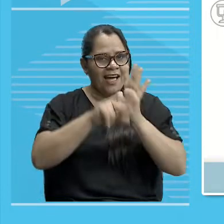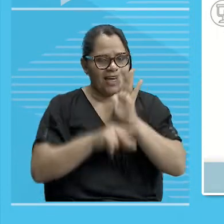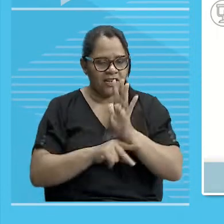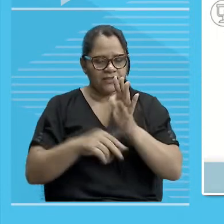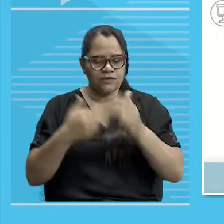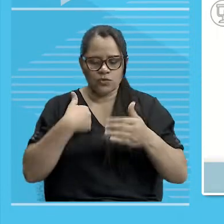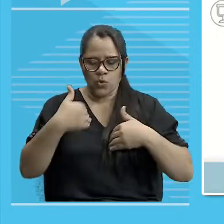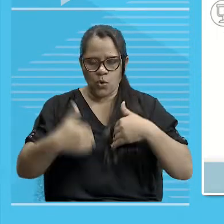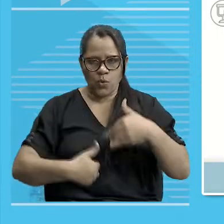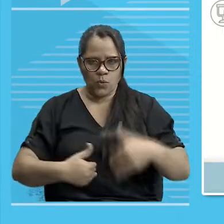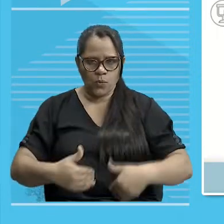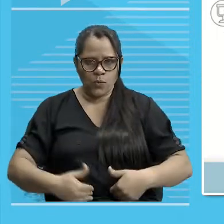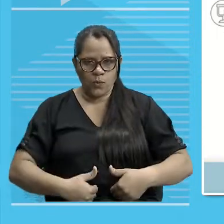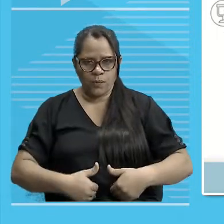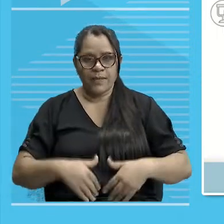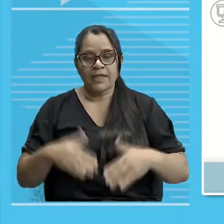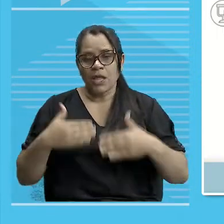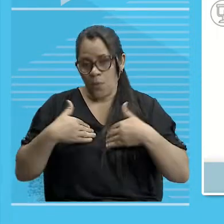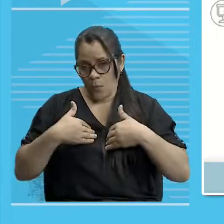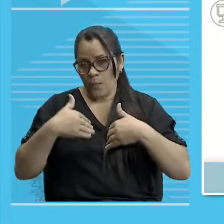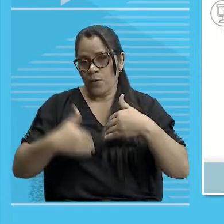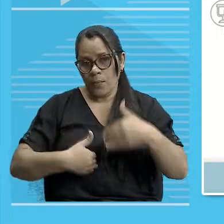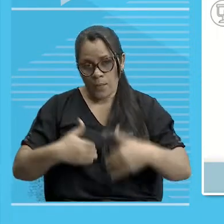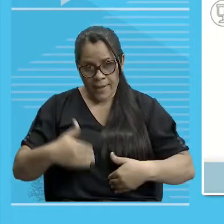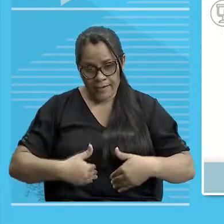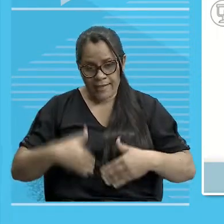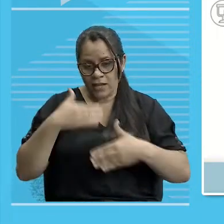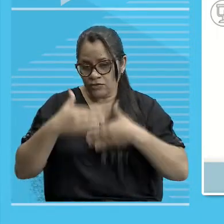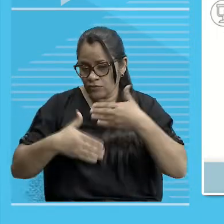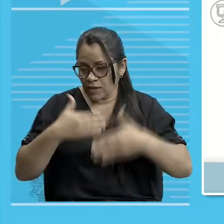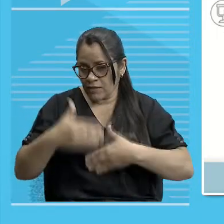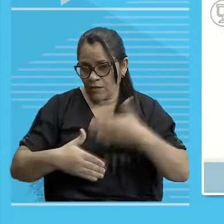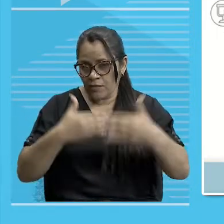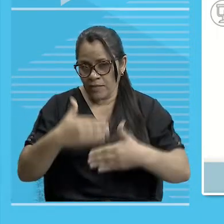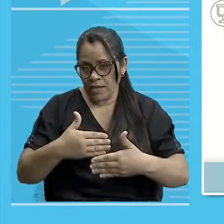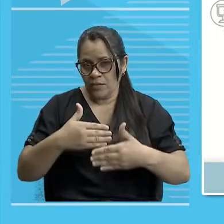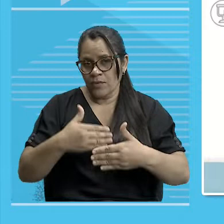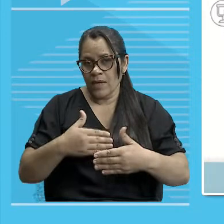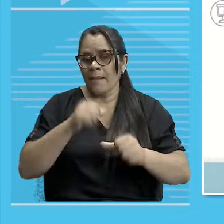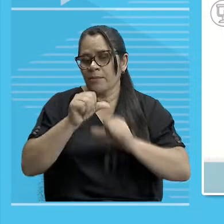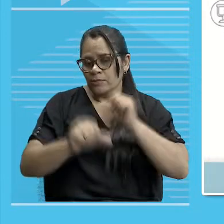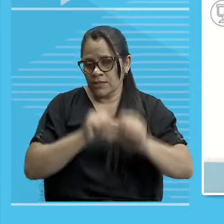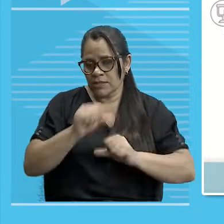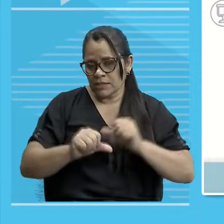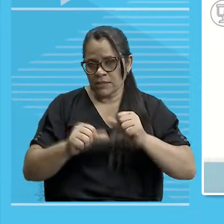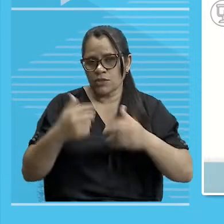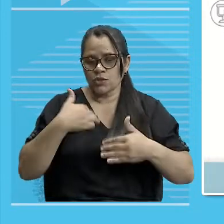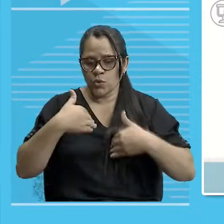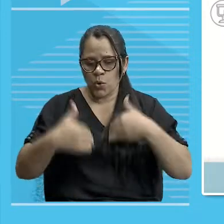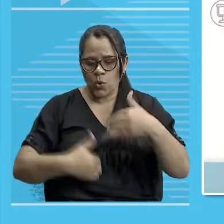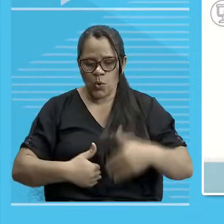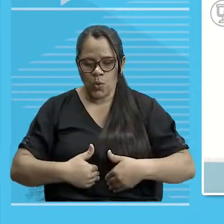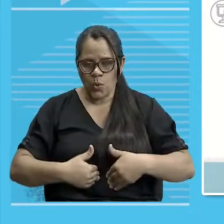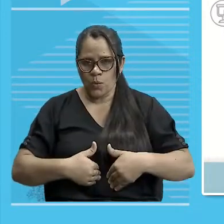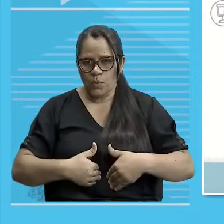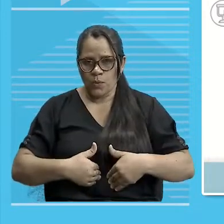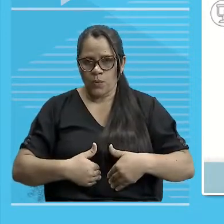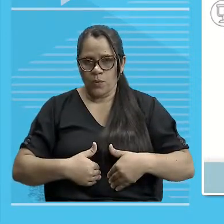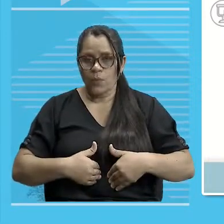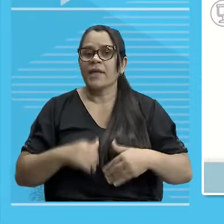respeito a isso. Puberdade diz respeito a isso. Né? Lá naquele período de transição